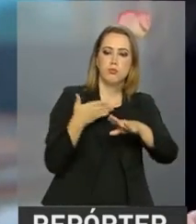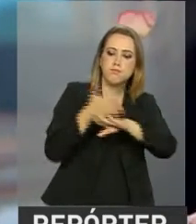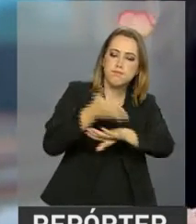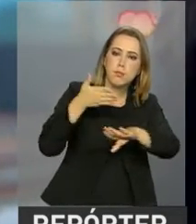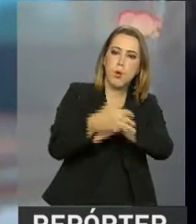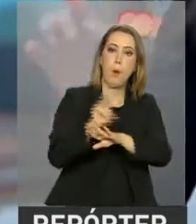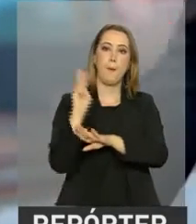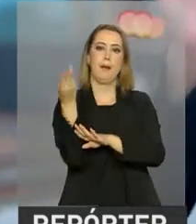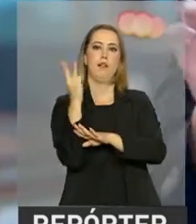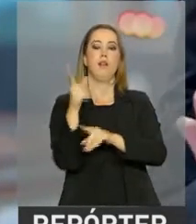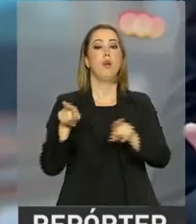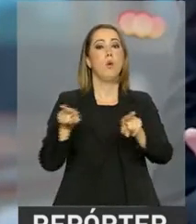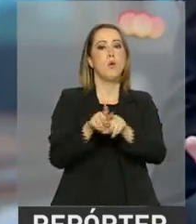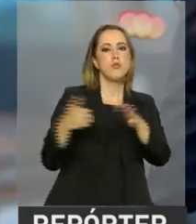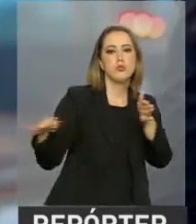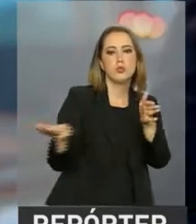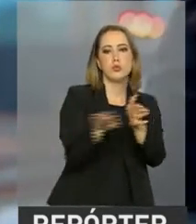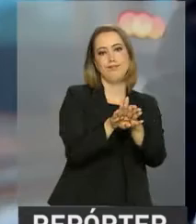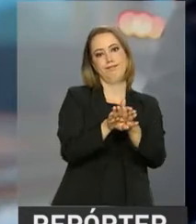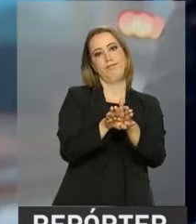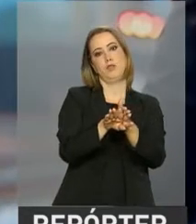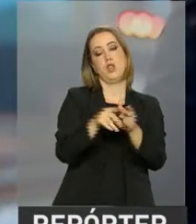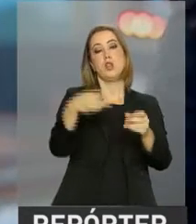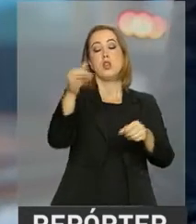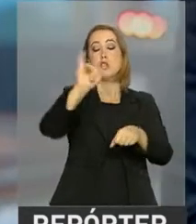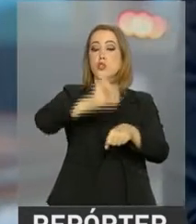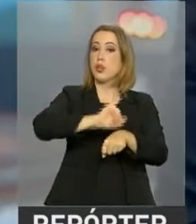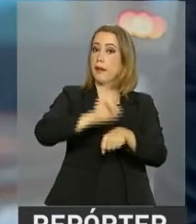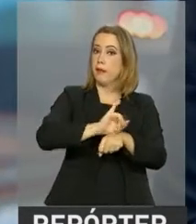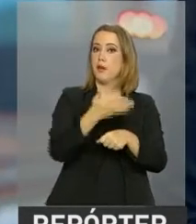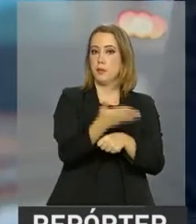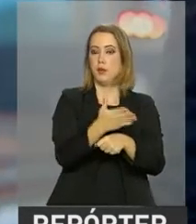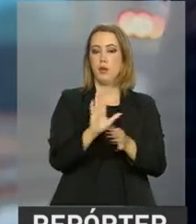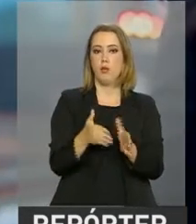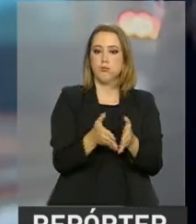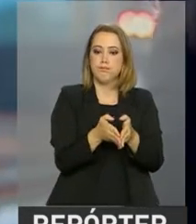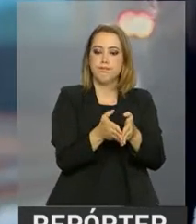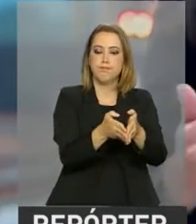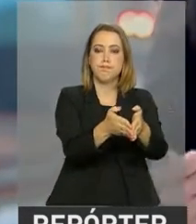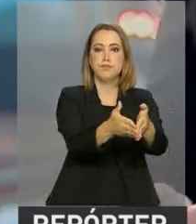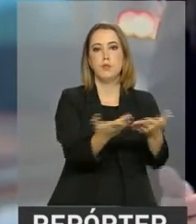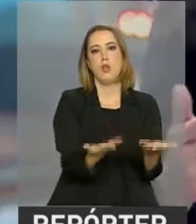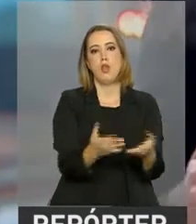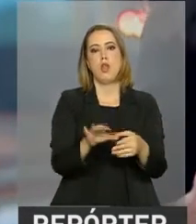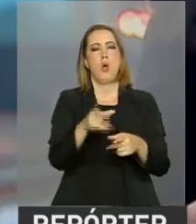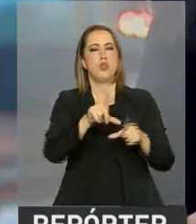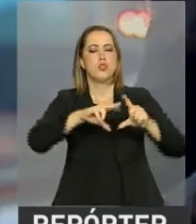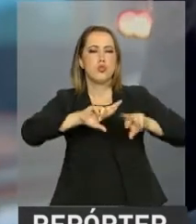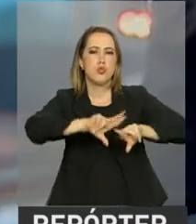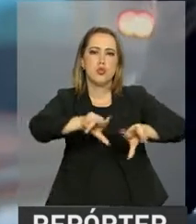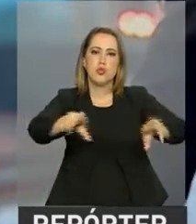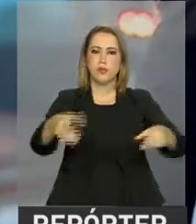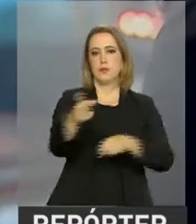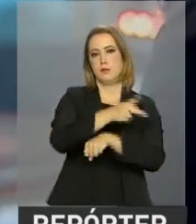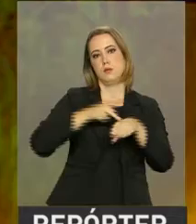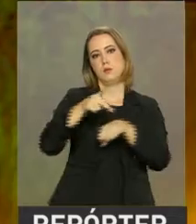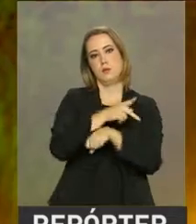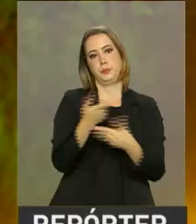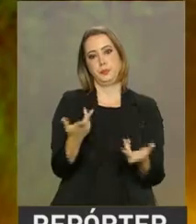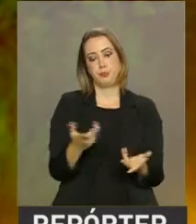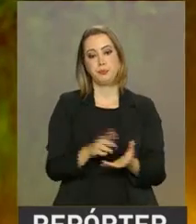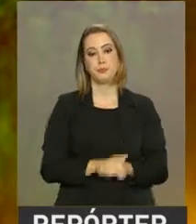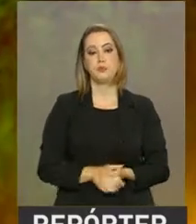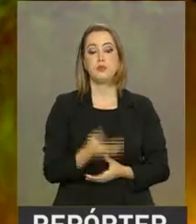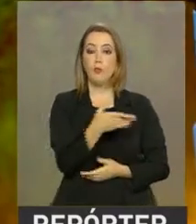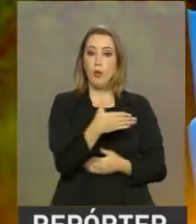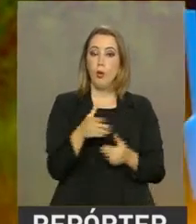com o Maranhão e vai até São Luís, onde todo o minério é colocado em navios e transportado para China, Japão e outros países. O